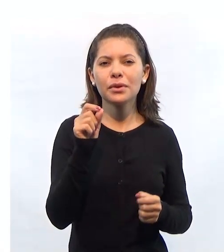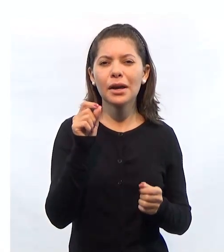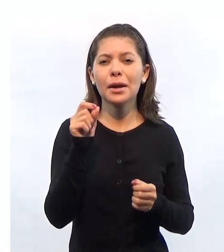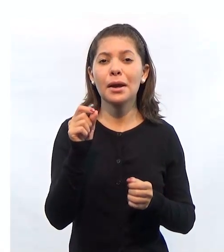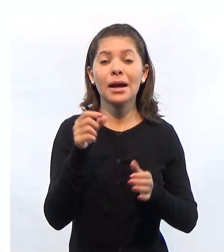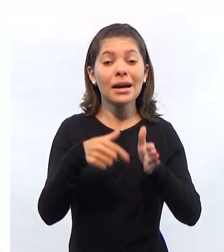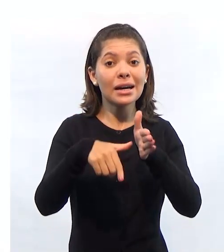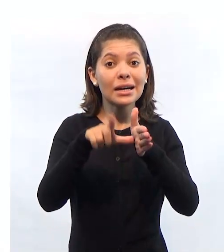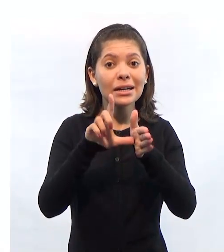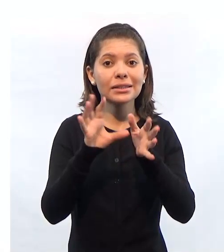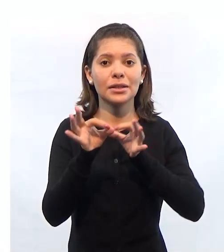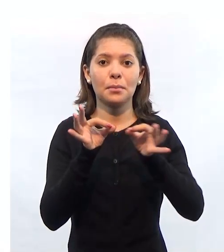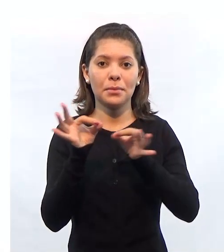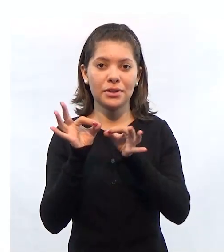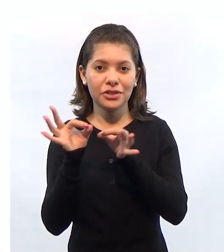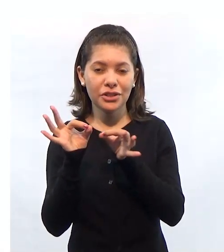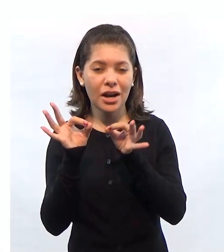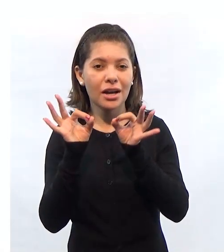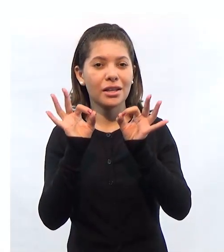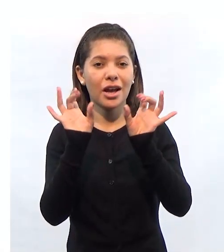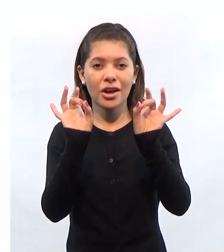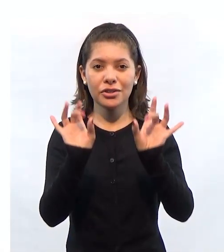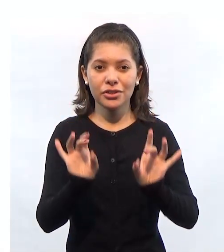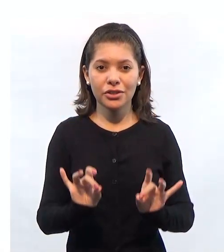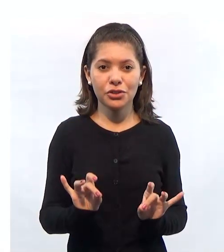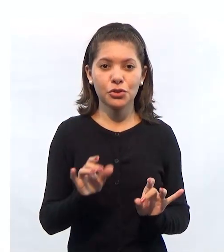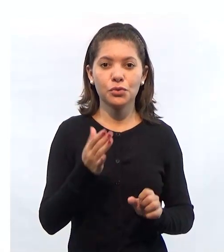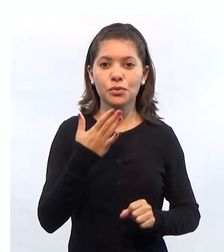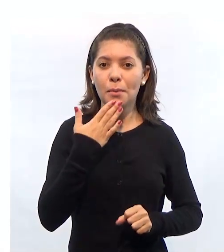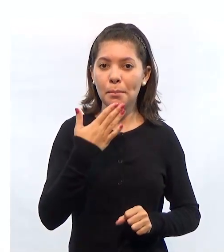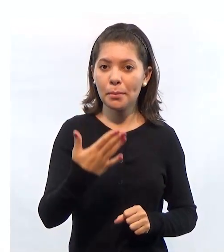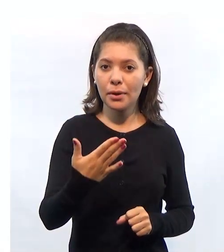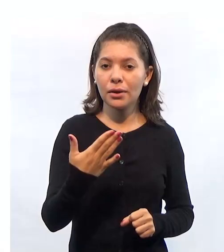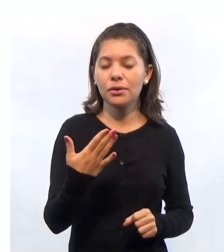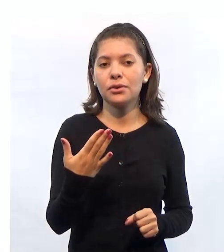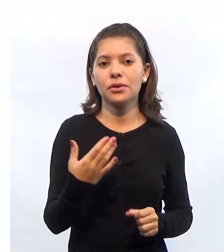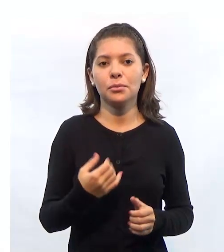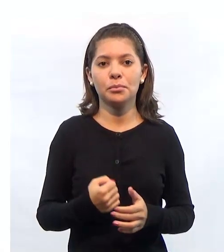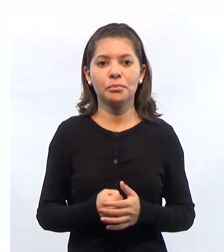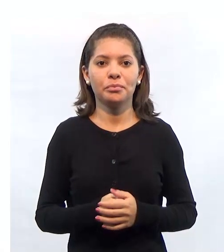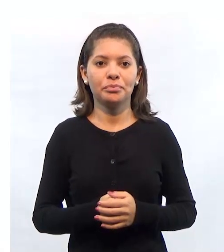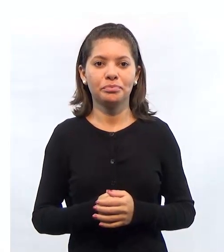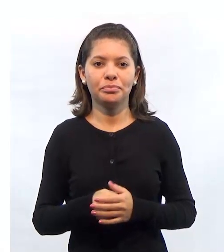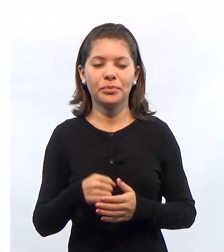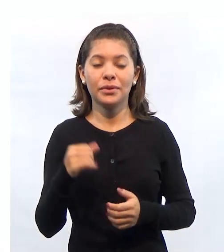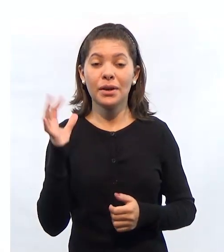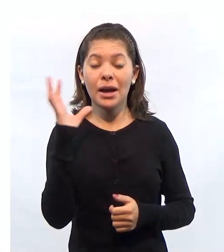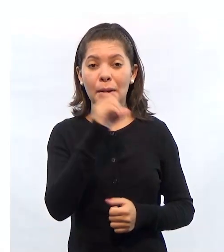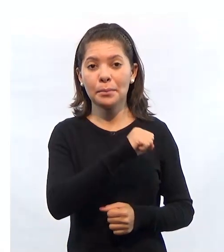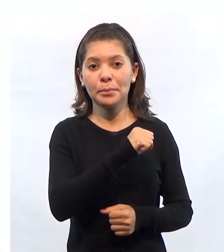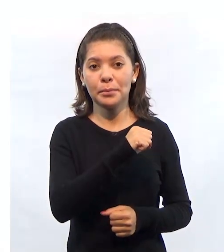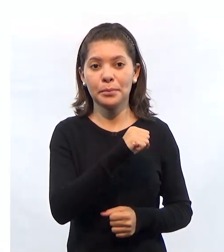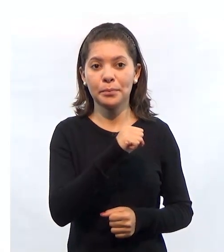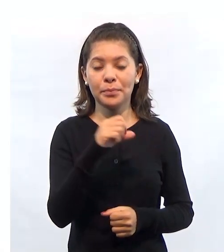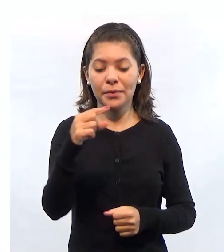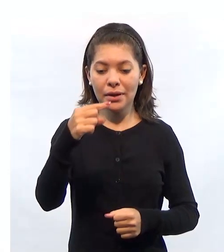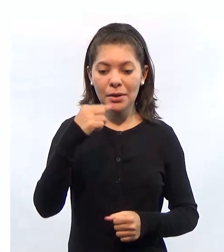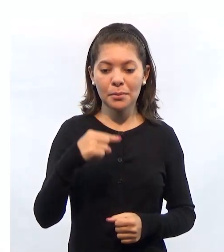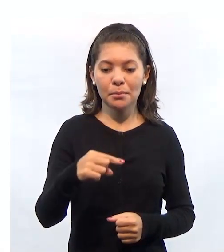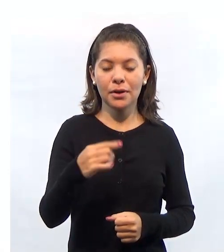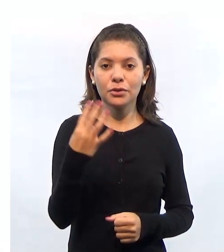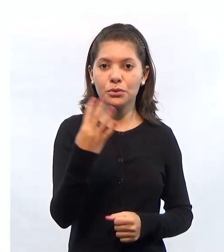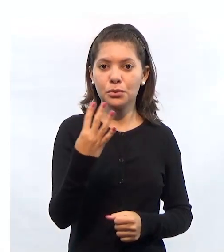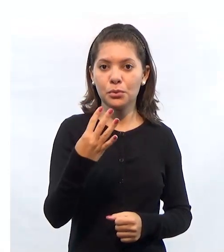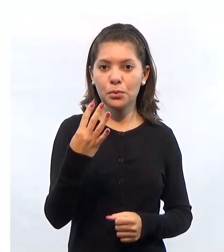bem planejada anteriormente. Então, sempre que você pedir, o fornecedor já vai fornecer, sem muita demora. Aqui vai ser